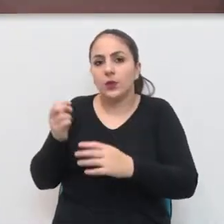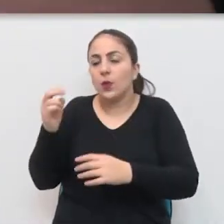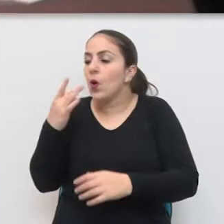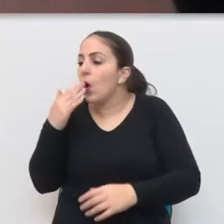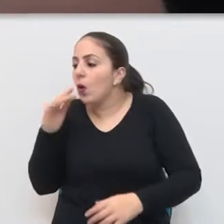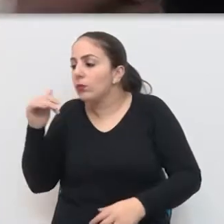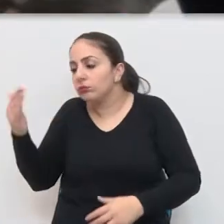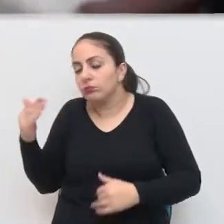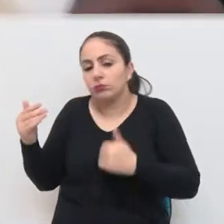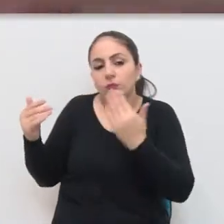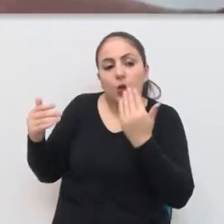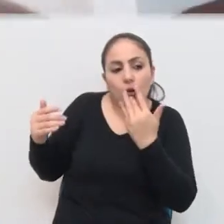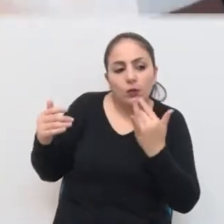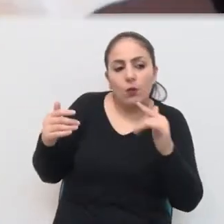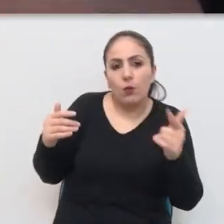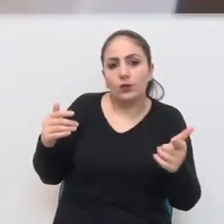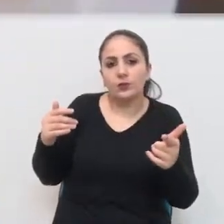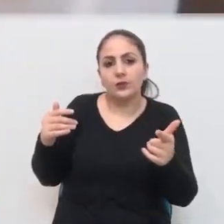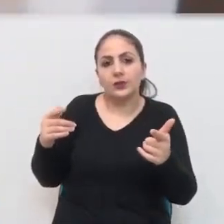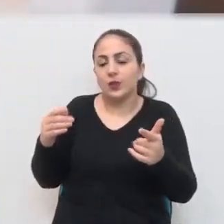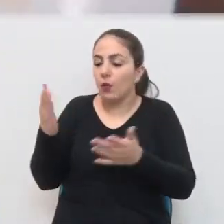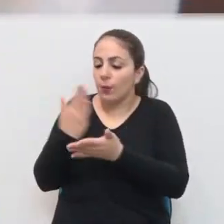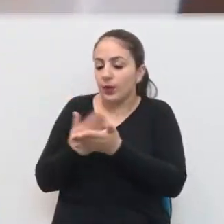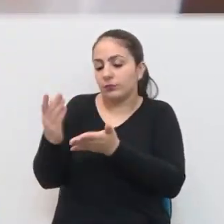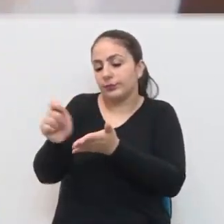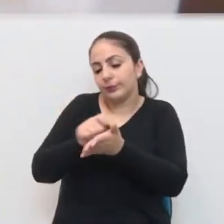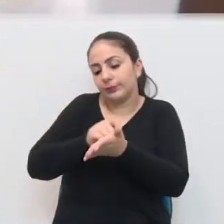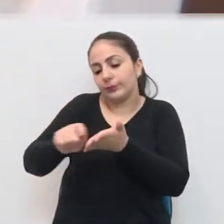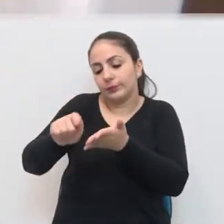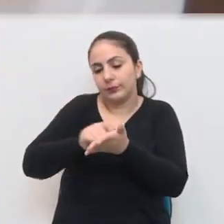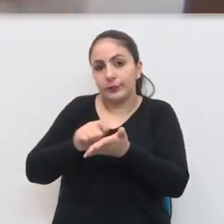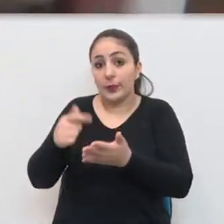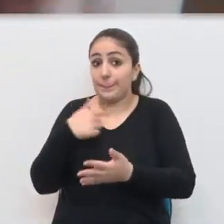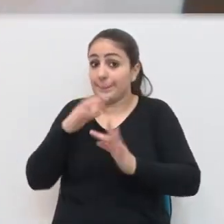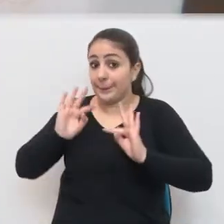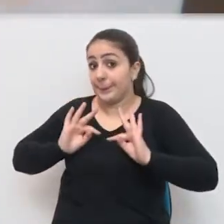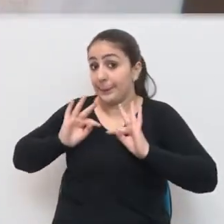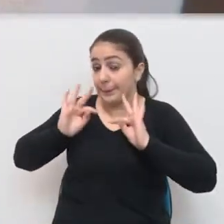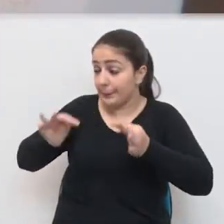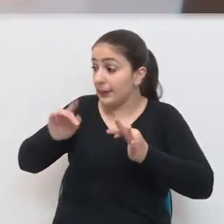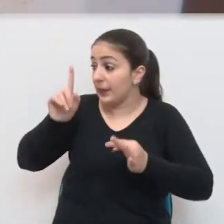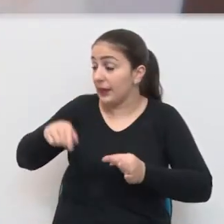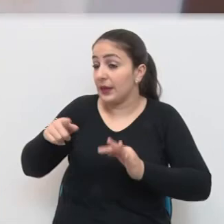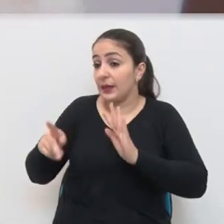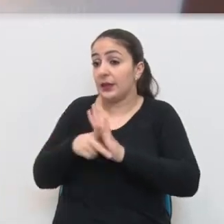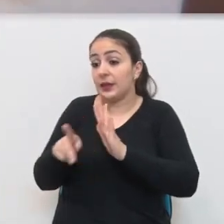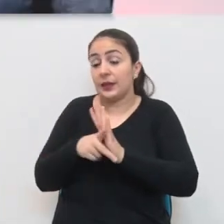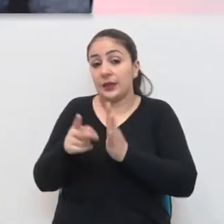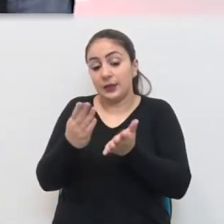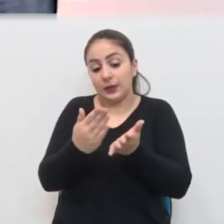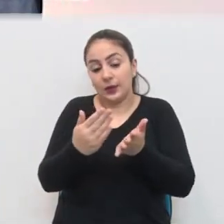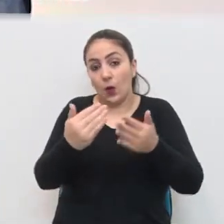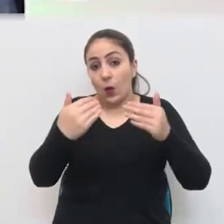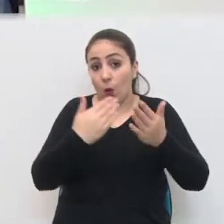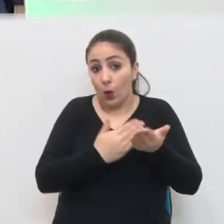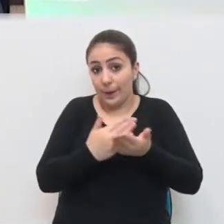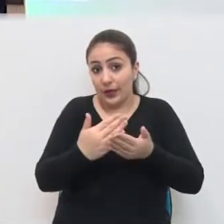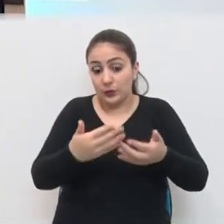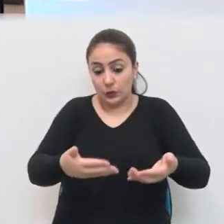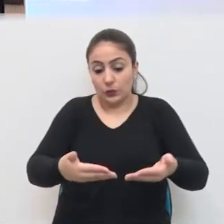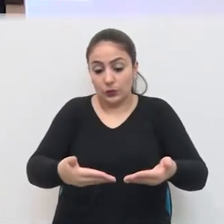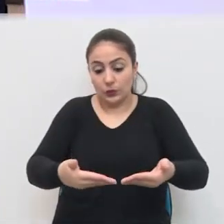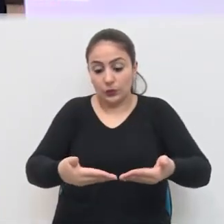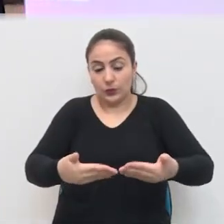um tom e outra de outra, e já começo a pintar. A minha técnica é pintando do